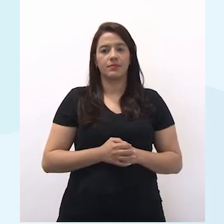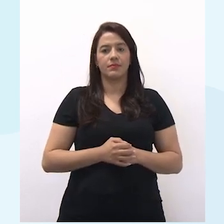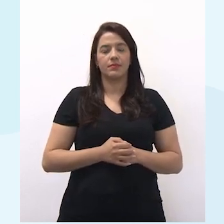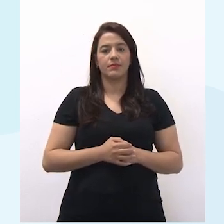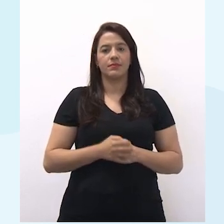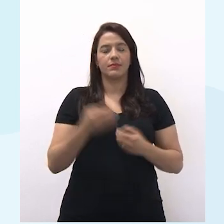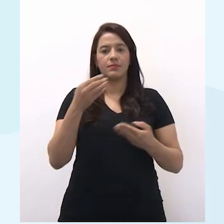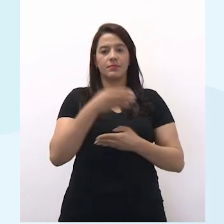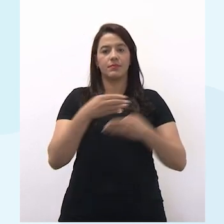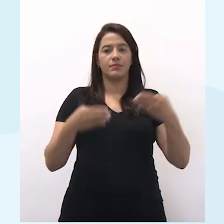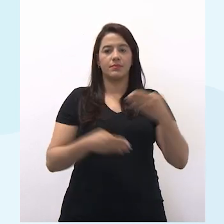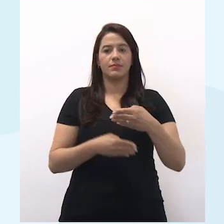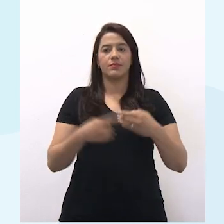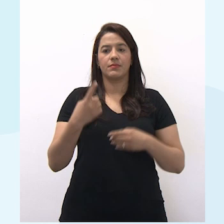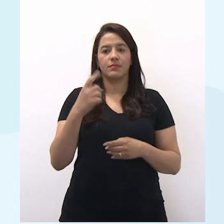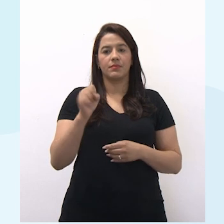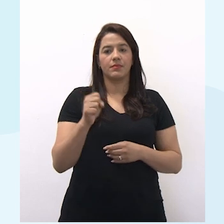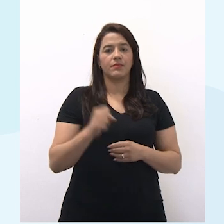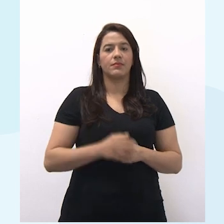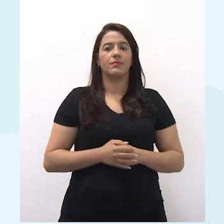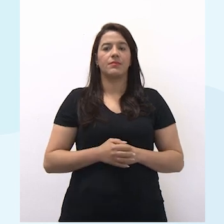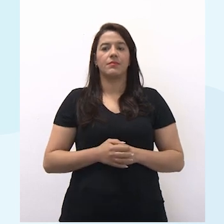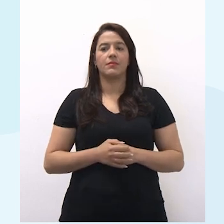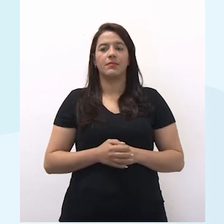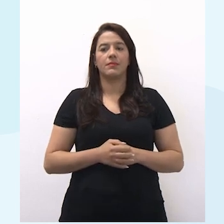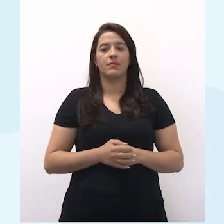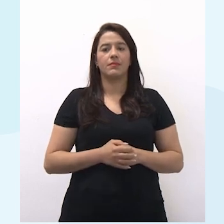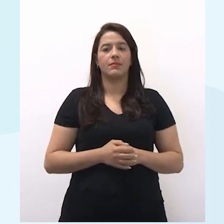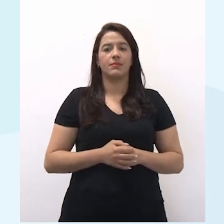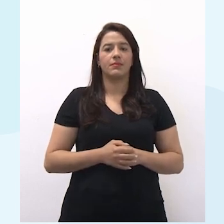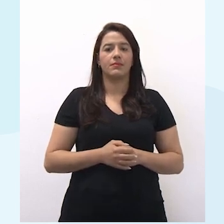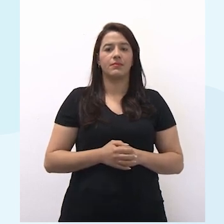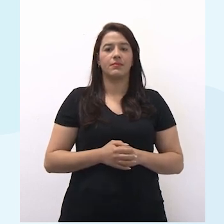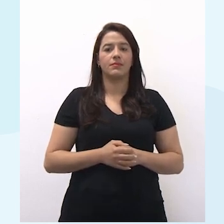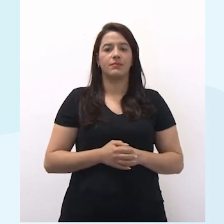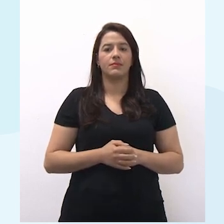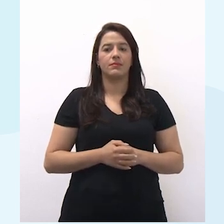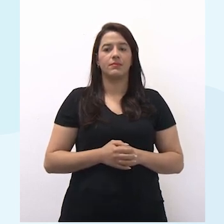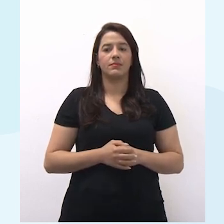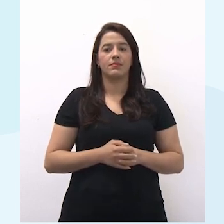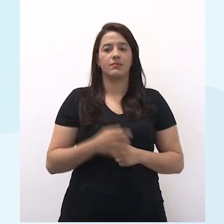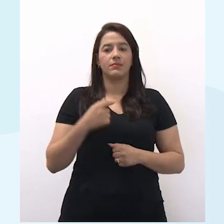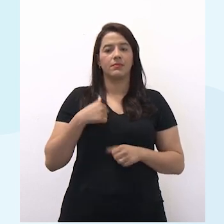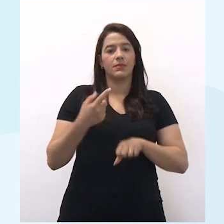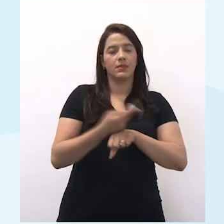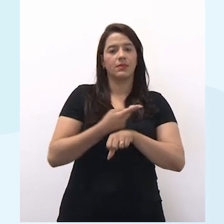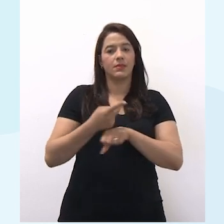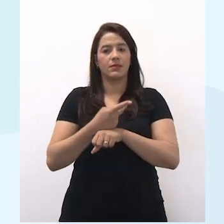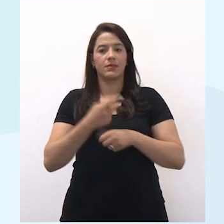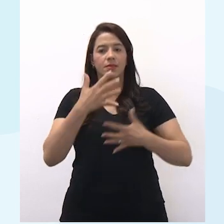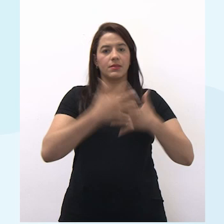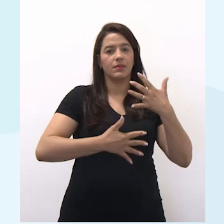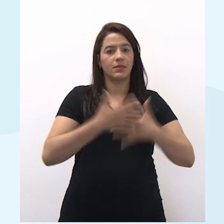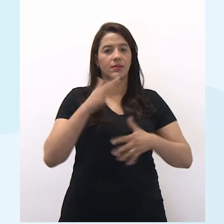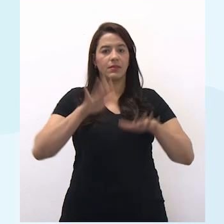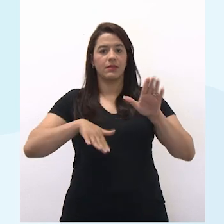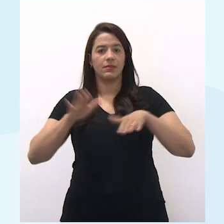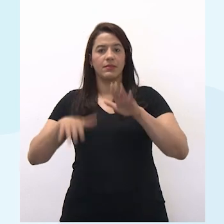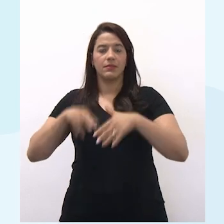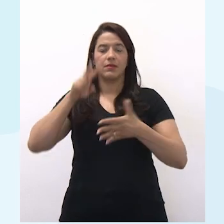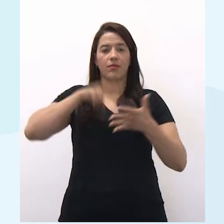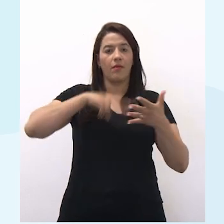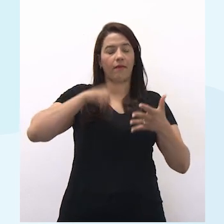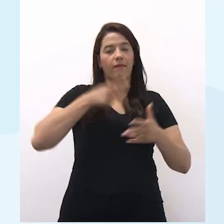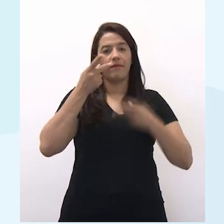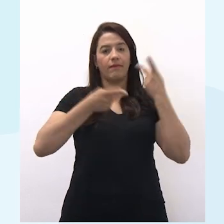próximo slide, que é o 18, é com você. Comigo, né? Isso. Eu também estava me procurando aqui que eu me perdi, que eu falo bastante às vezes, aí eu vou